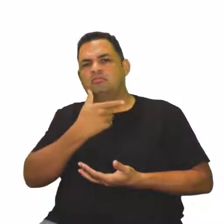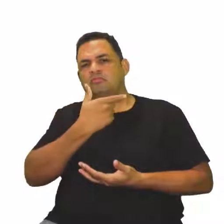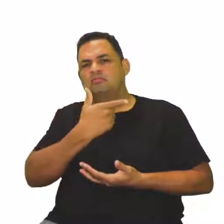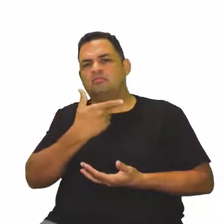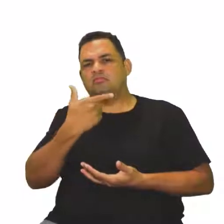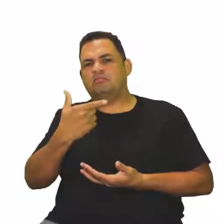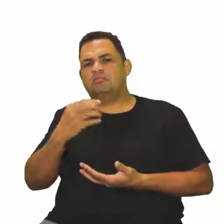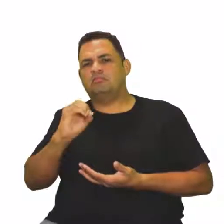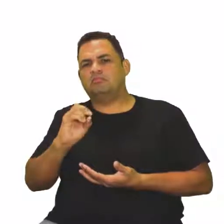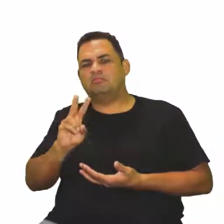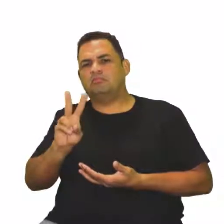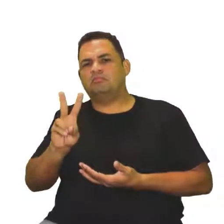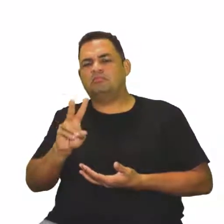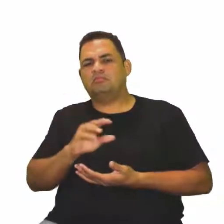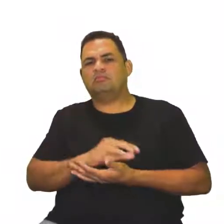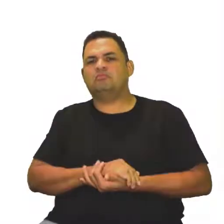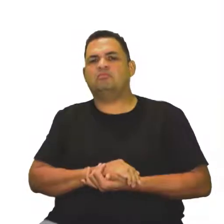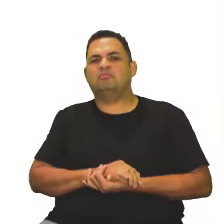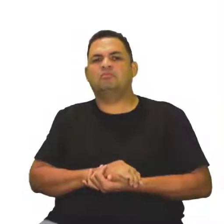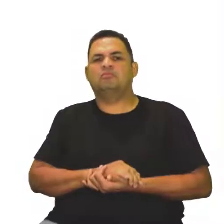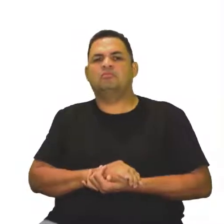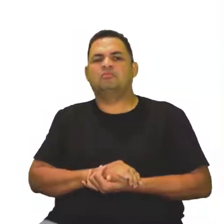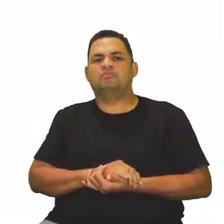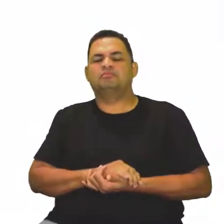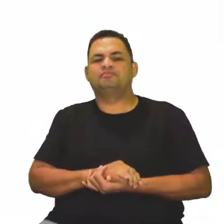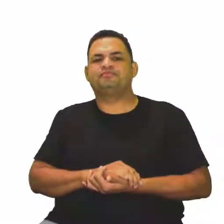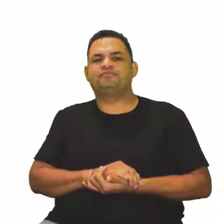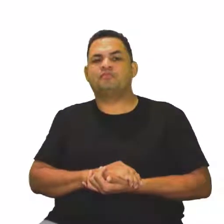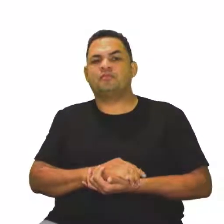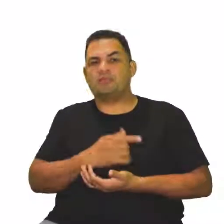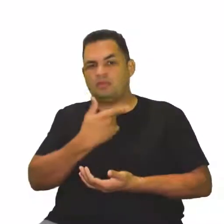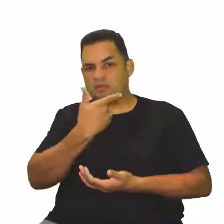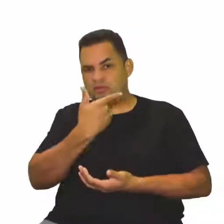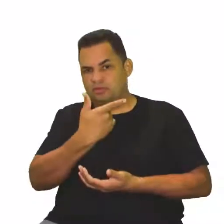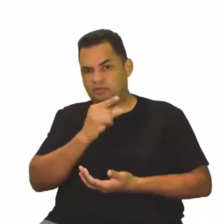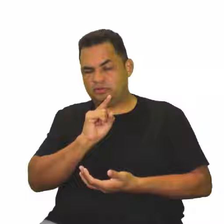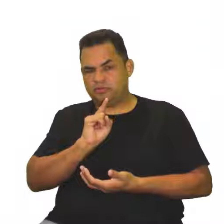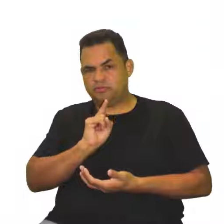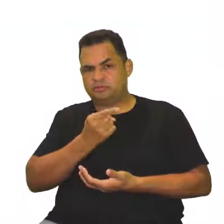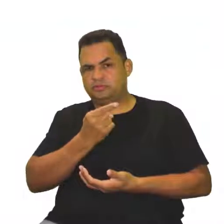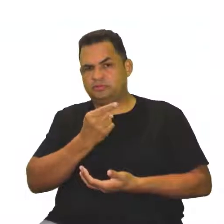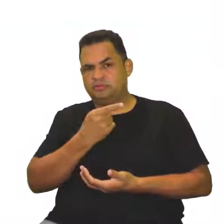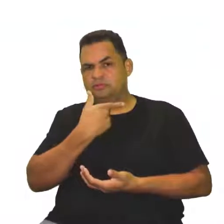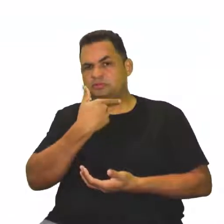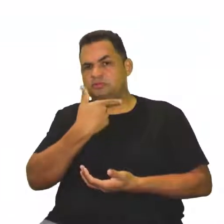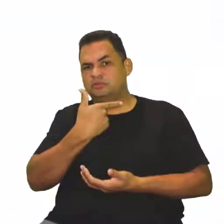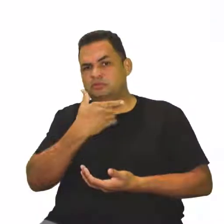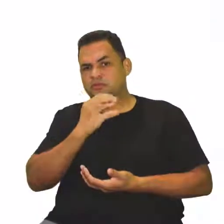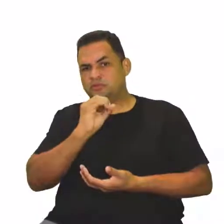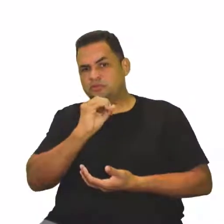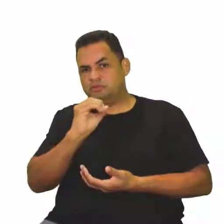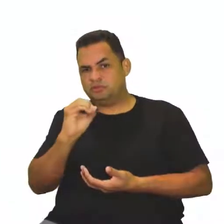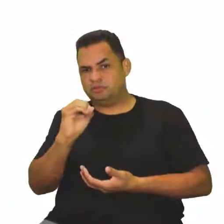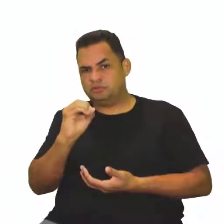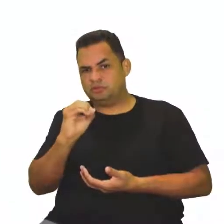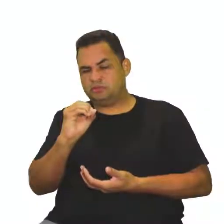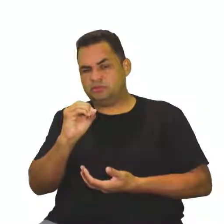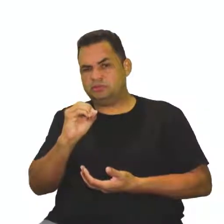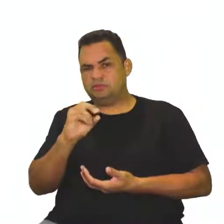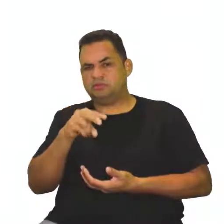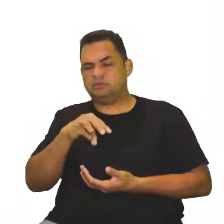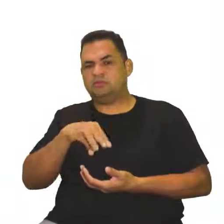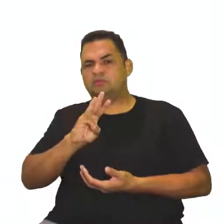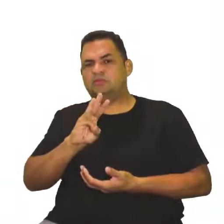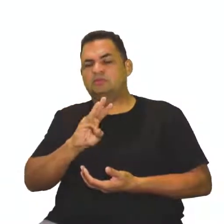220 volts, opa, 2.200 watts, que é isso, professor? É 2.200, tá certinho, é isso aí, só para ver se